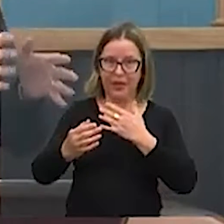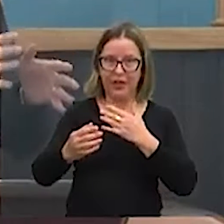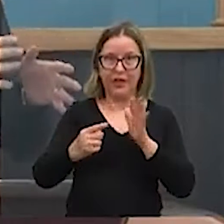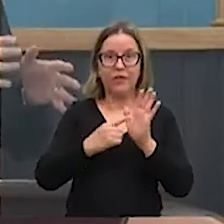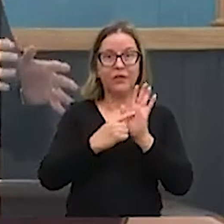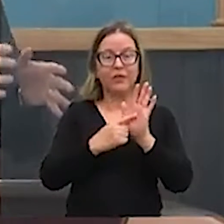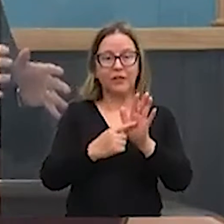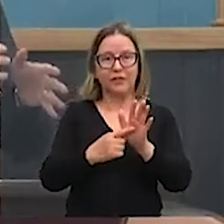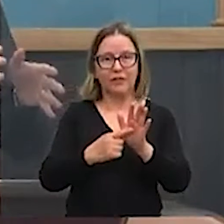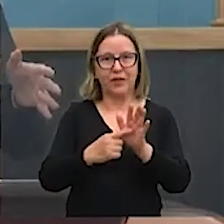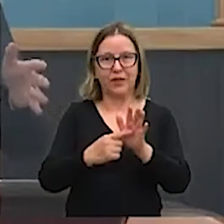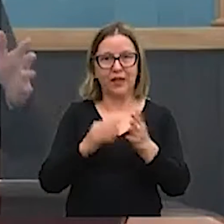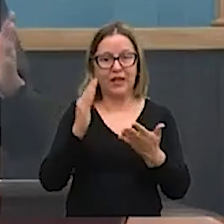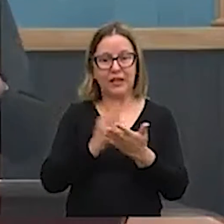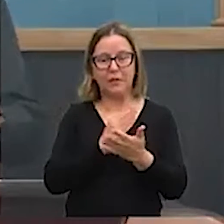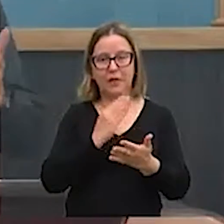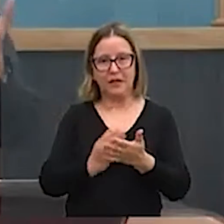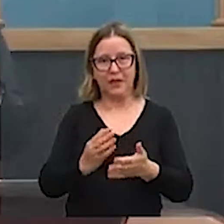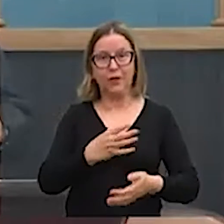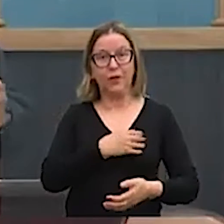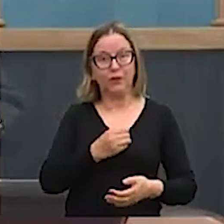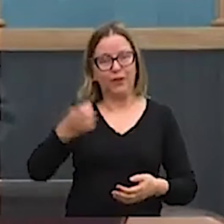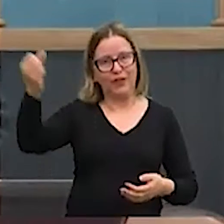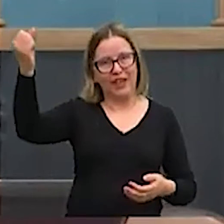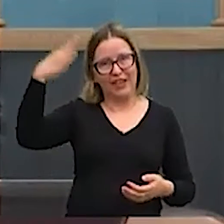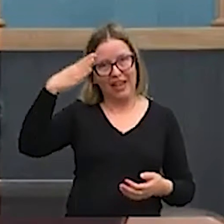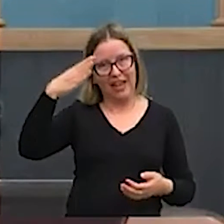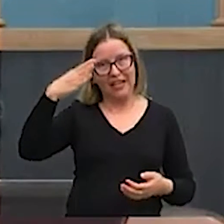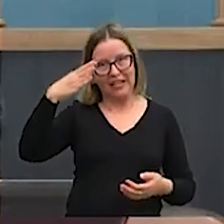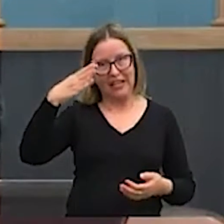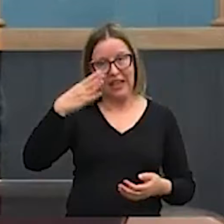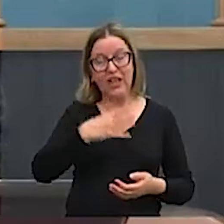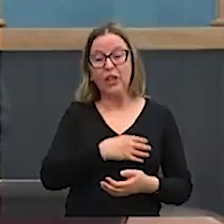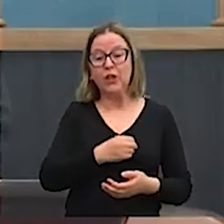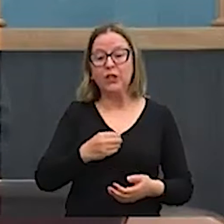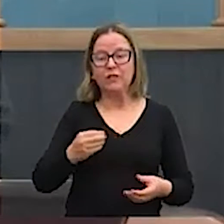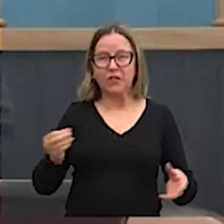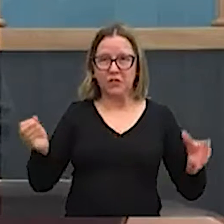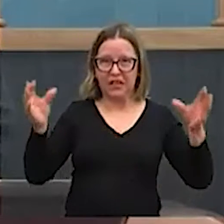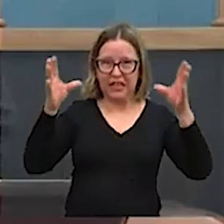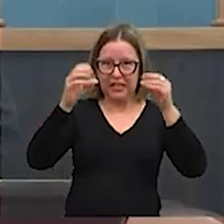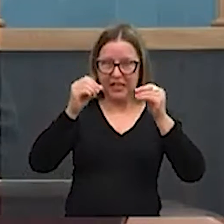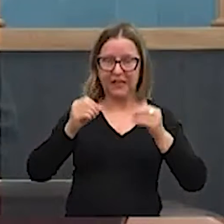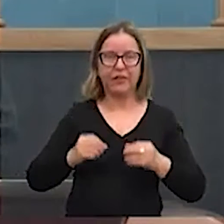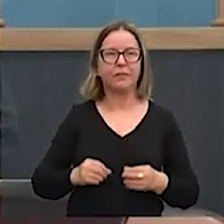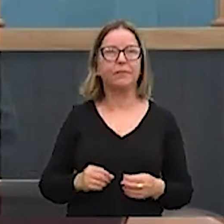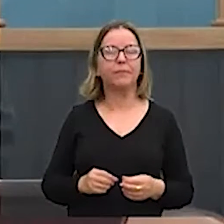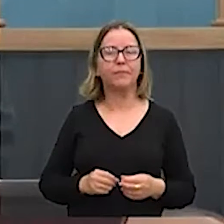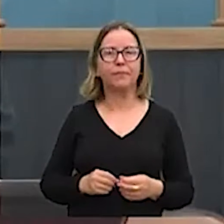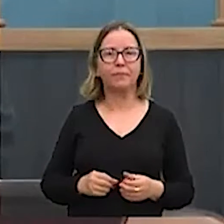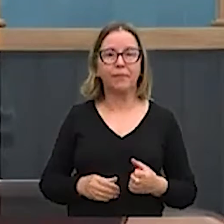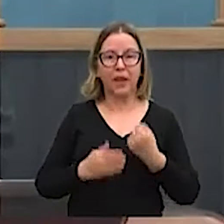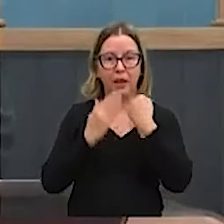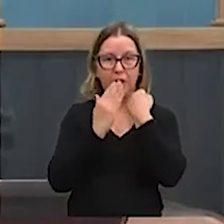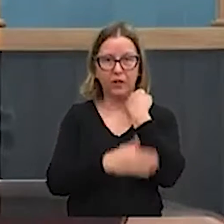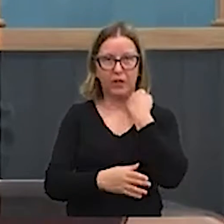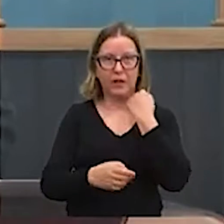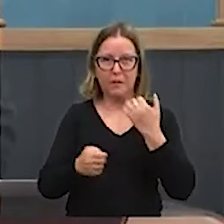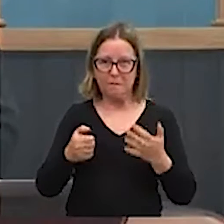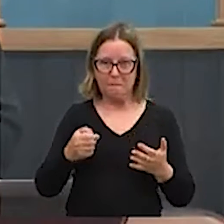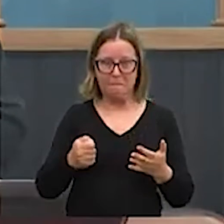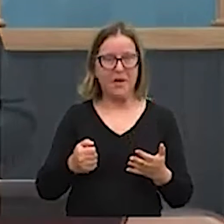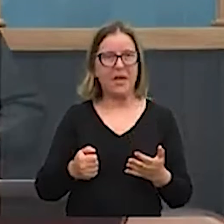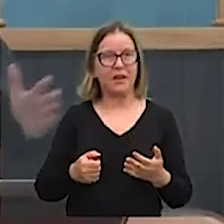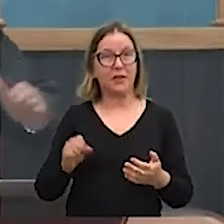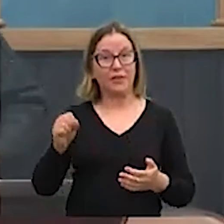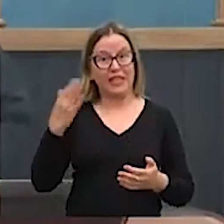das trevas. Nós vamos caminhar um pouco mais. A condenação estava prestes a ser